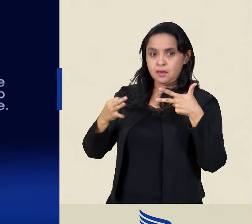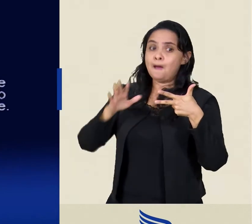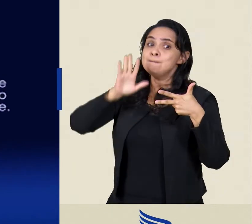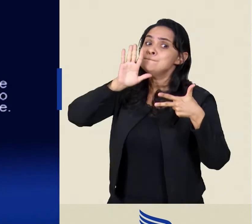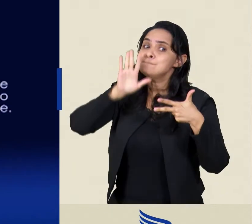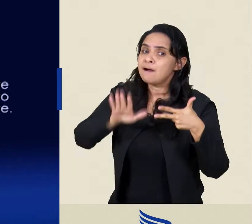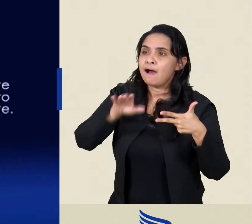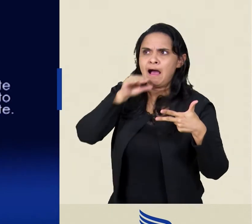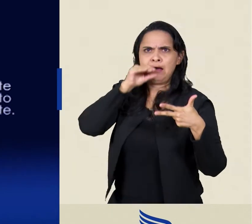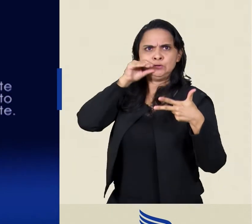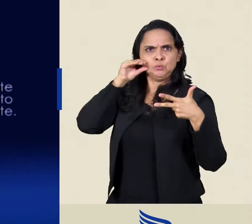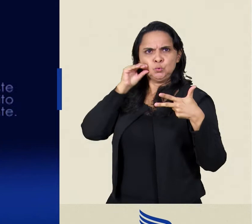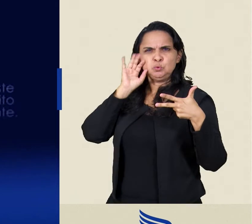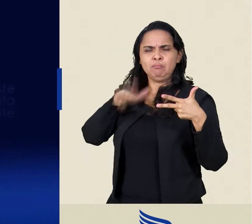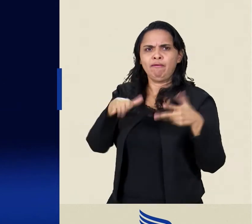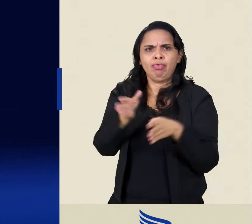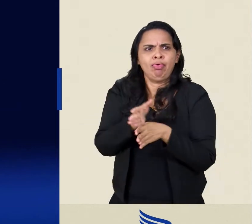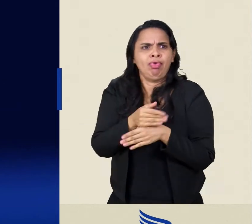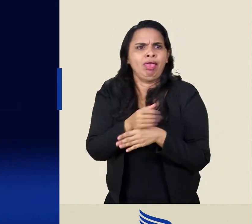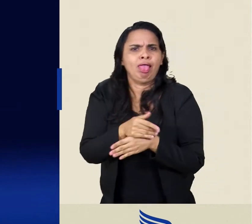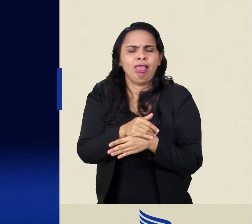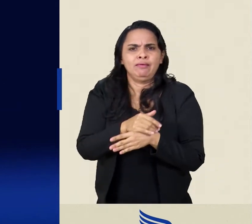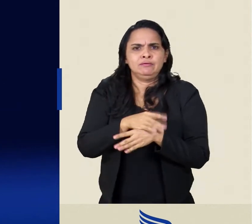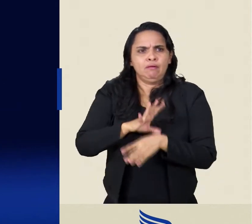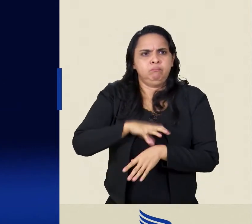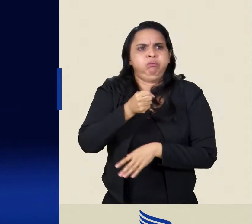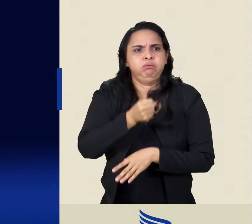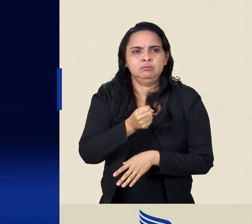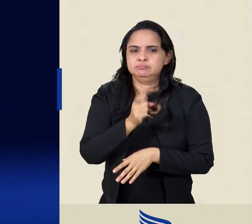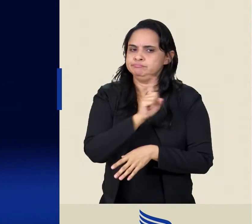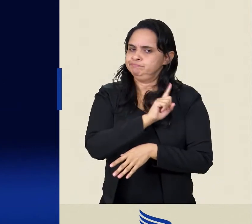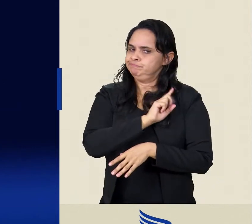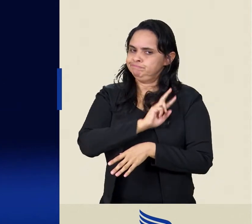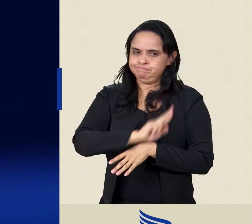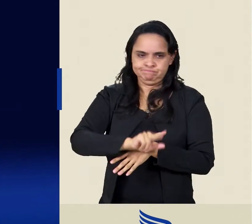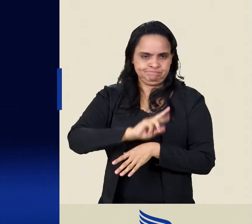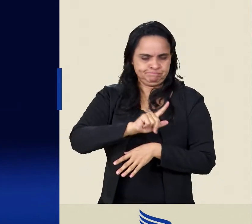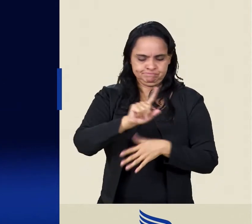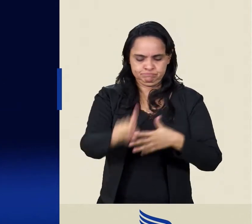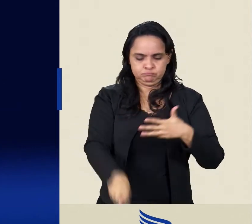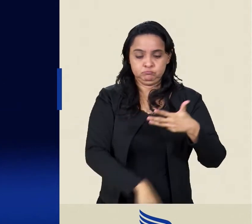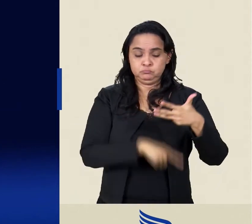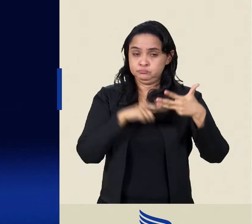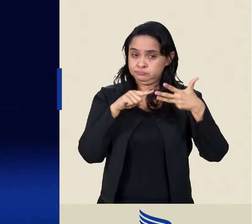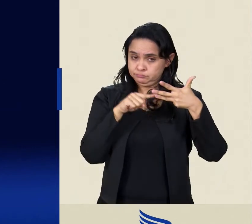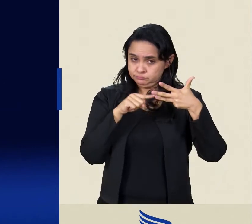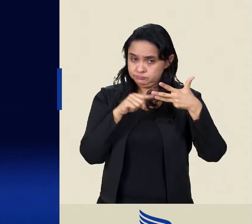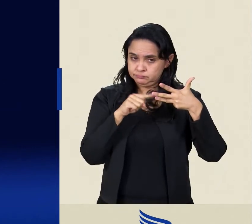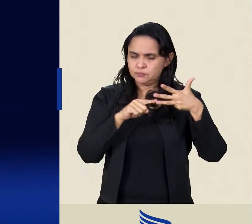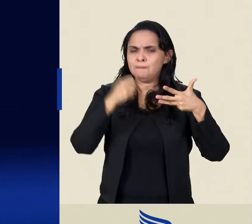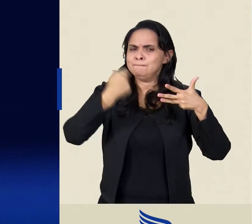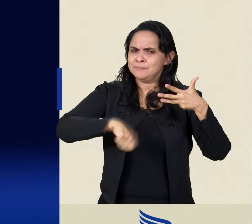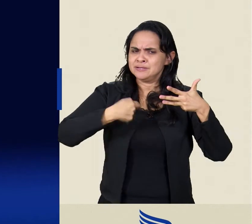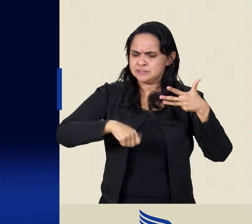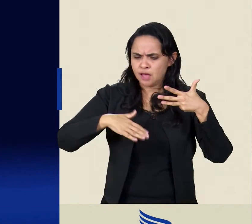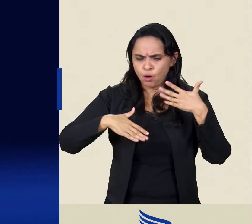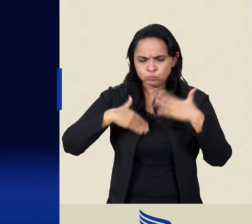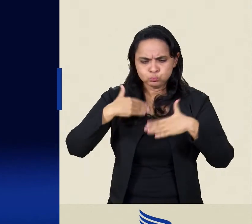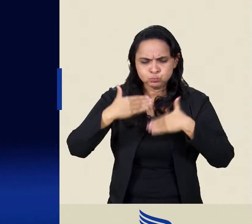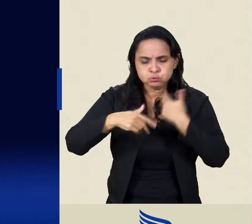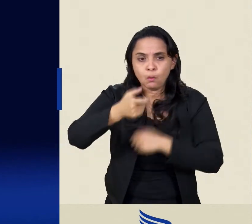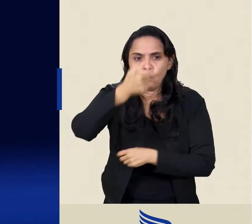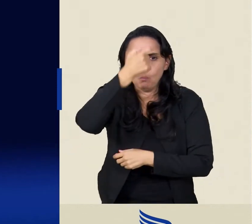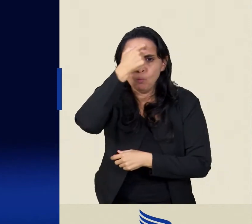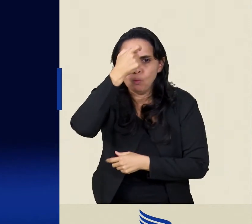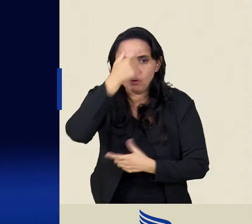feito precipitadamente. Quarto, deve ter bem desenvolvidos a mente e o